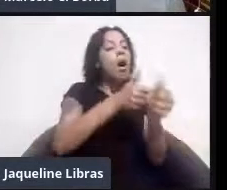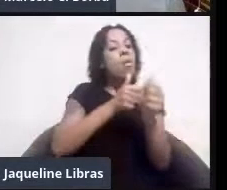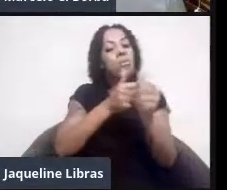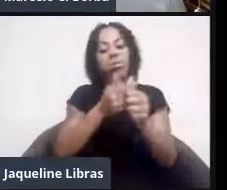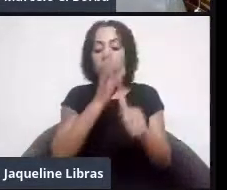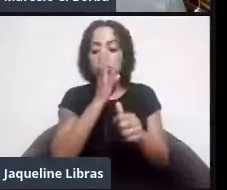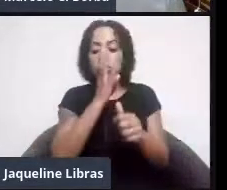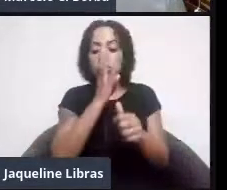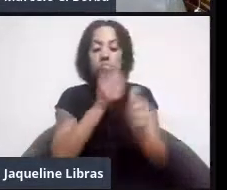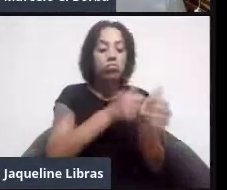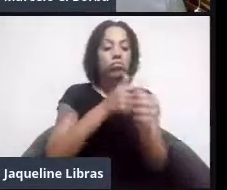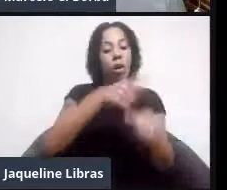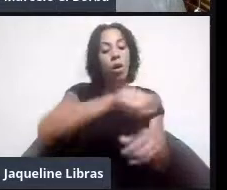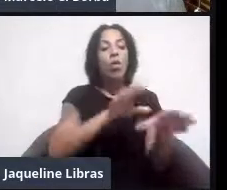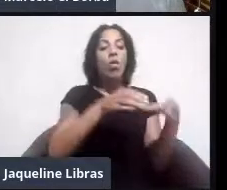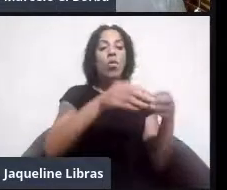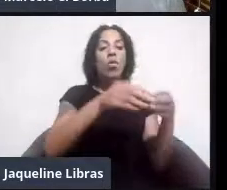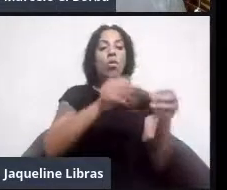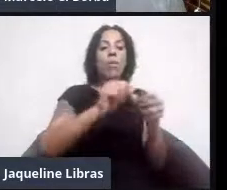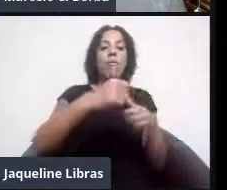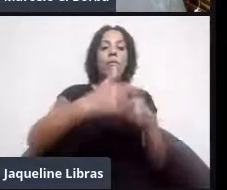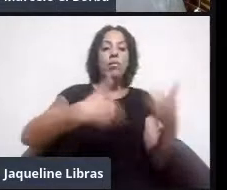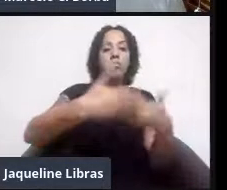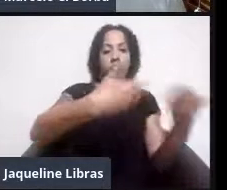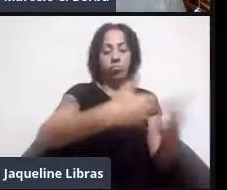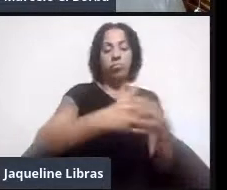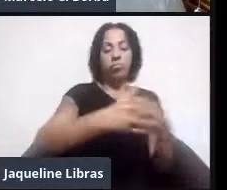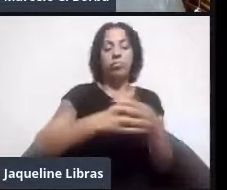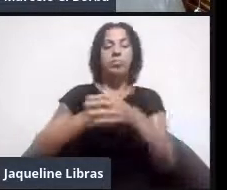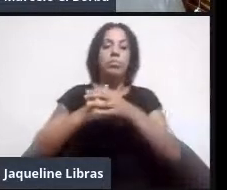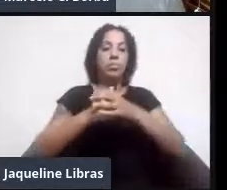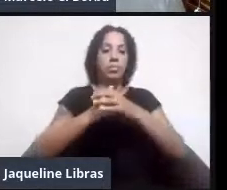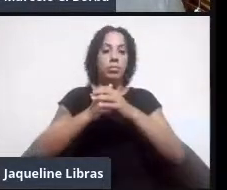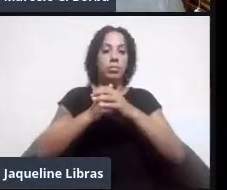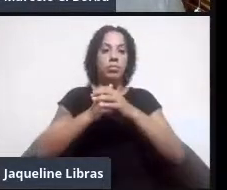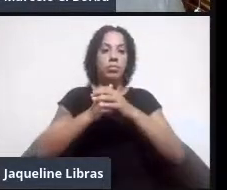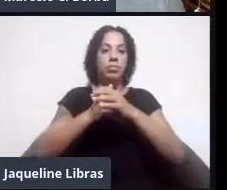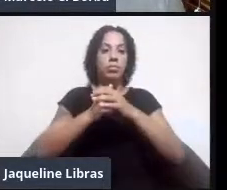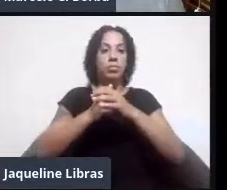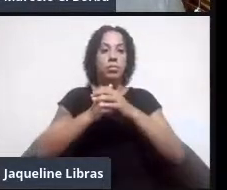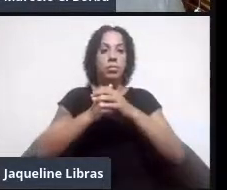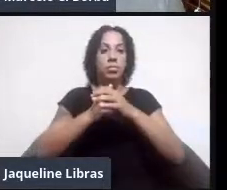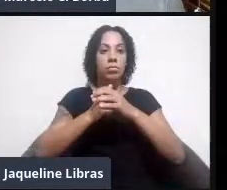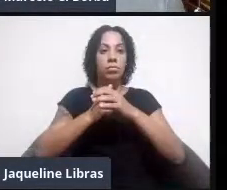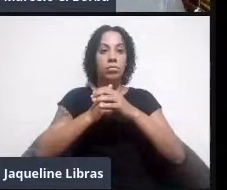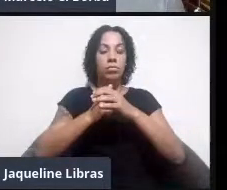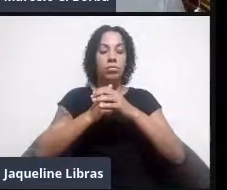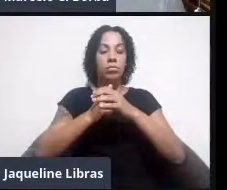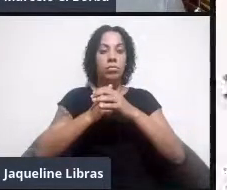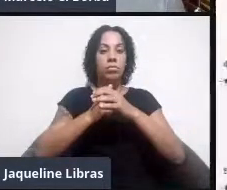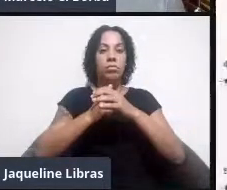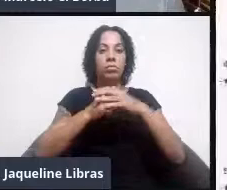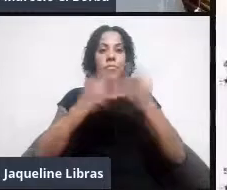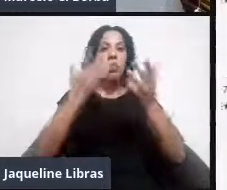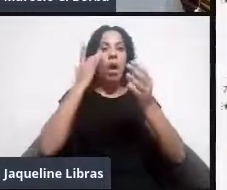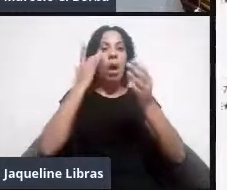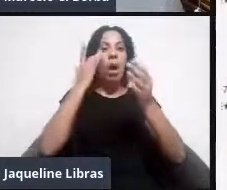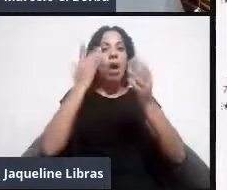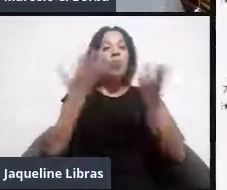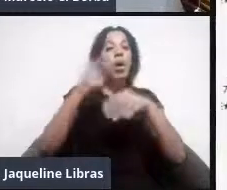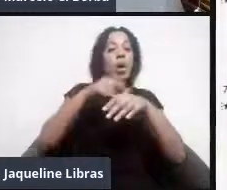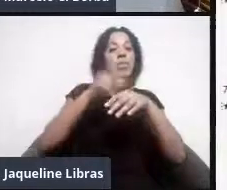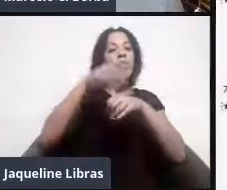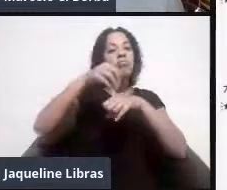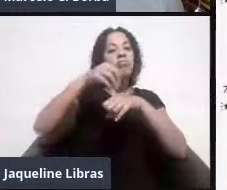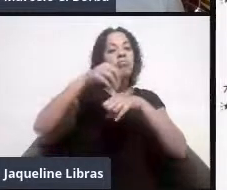esse processo. Eu acho que, por hora, é isso que eu gostaria de falar,